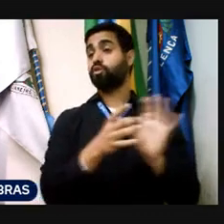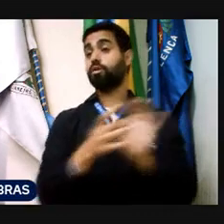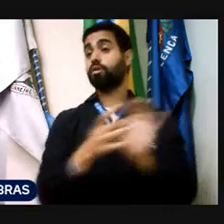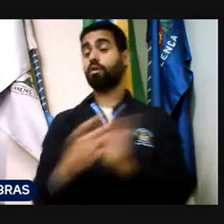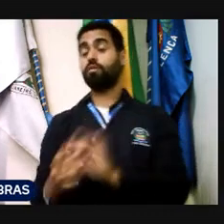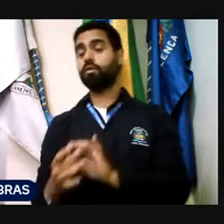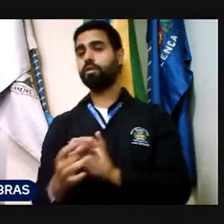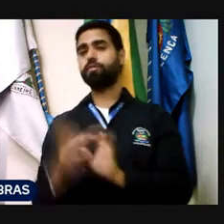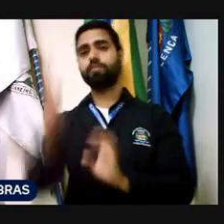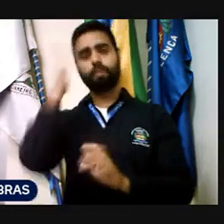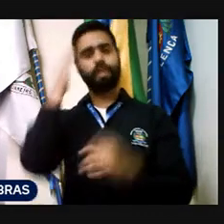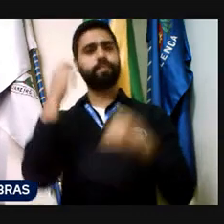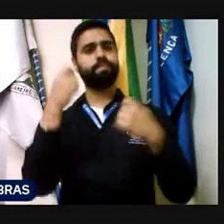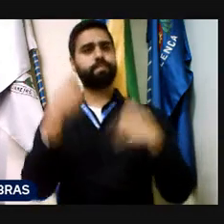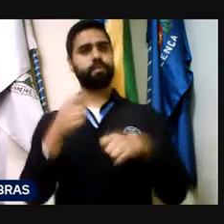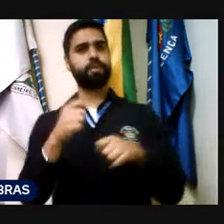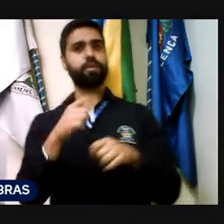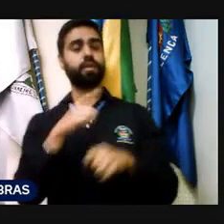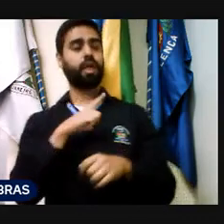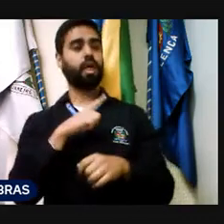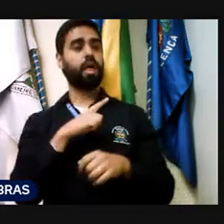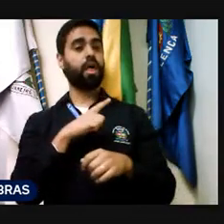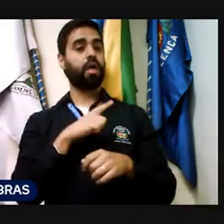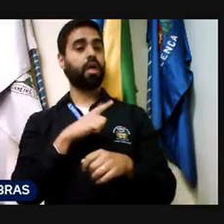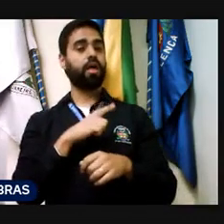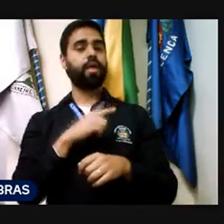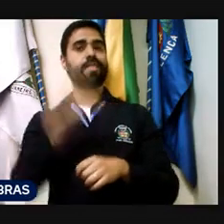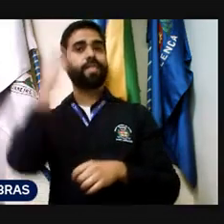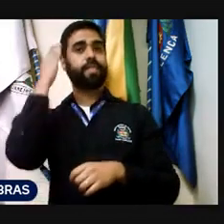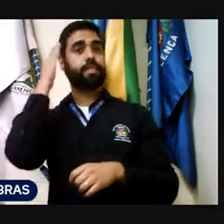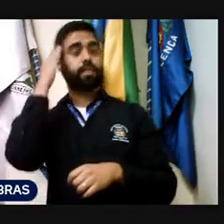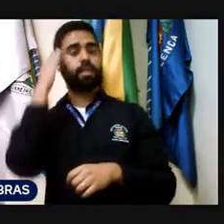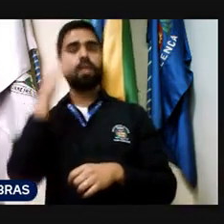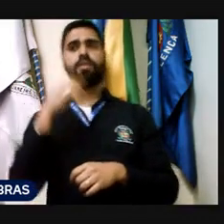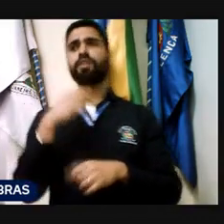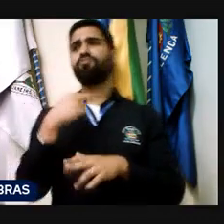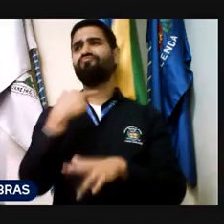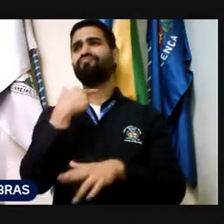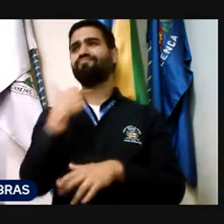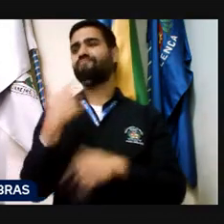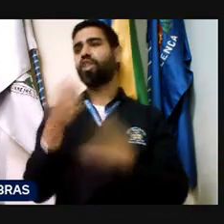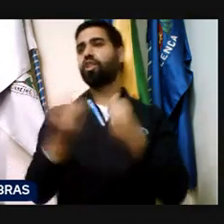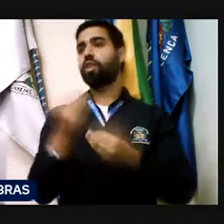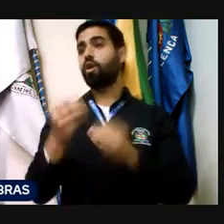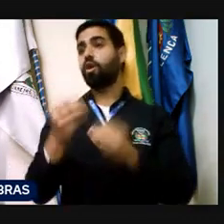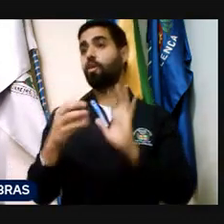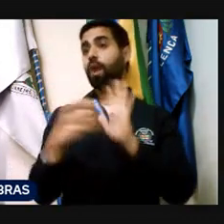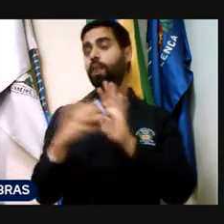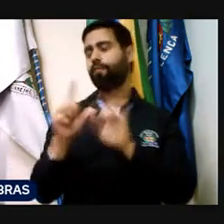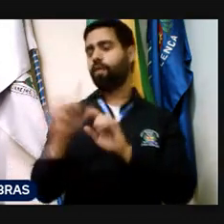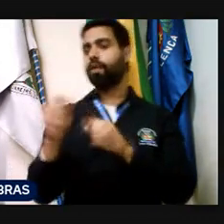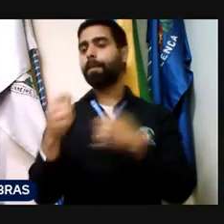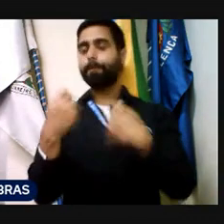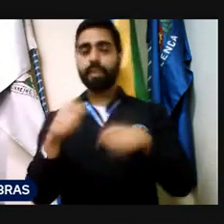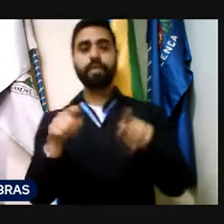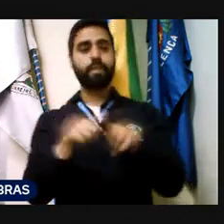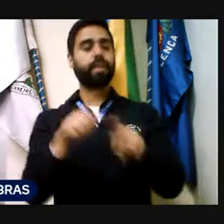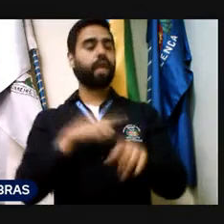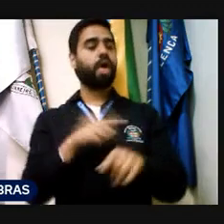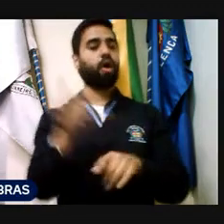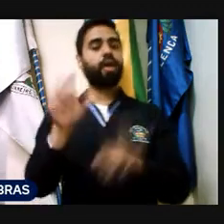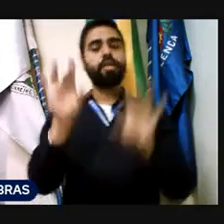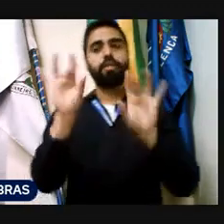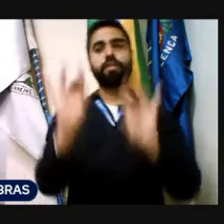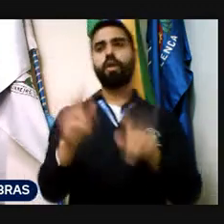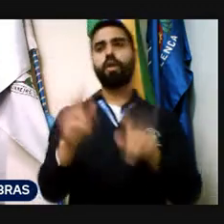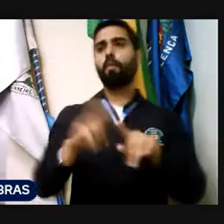das necessidades de executar o objeto acima elencado, entendemos que o poder público não pode se excusar de seu agir, sendo necessário abrir crédito especial,